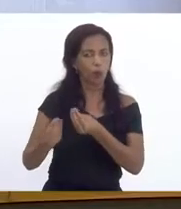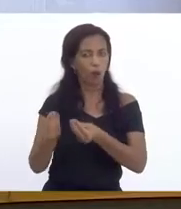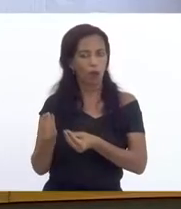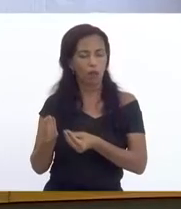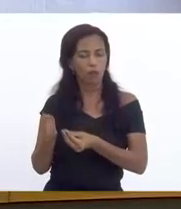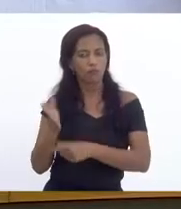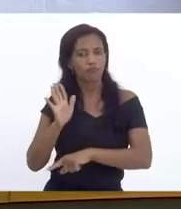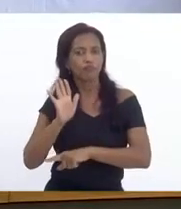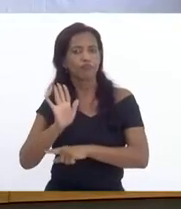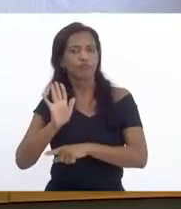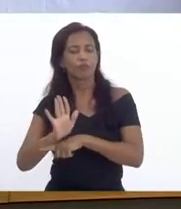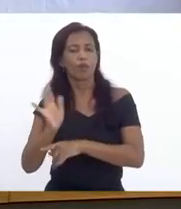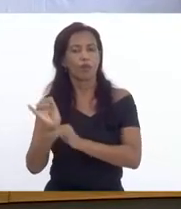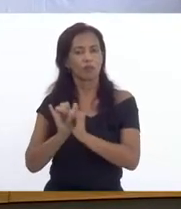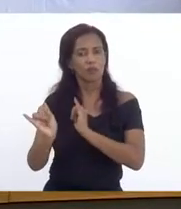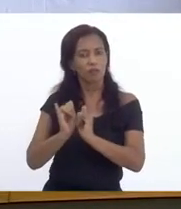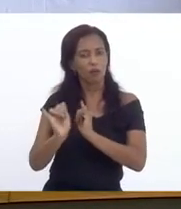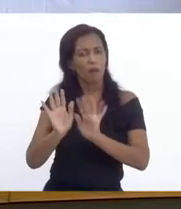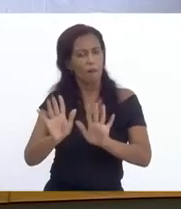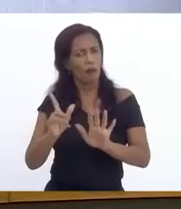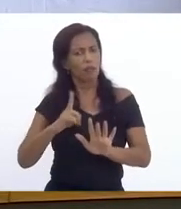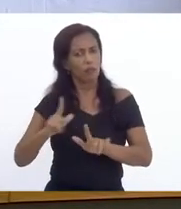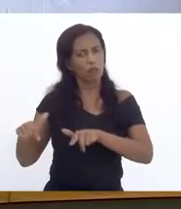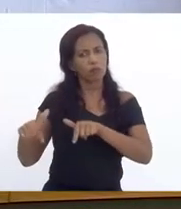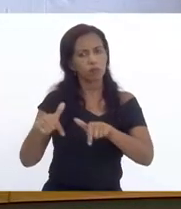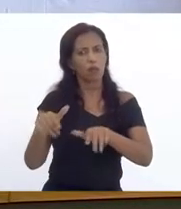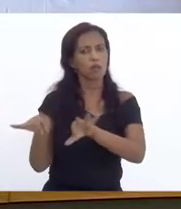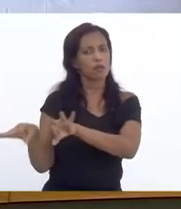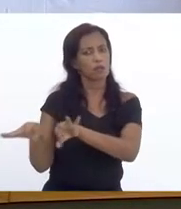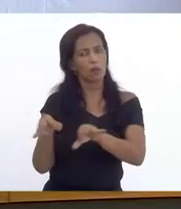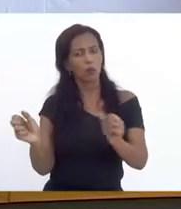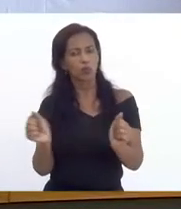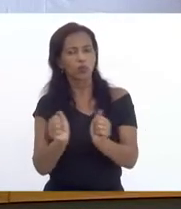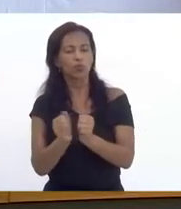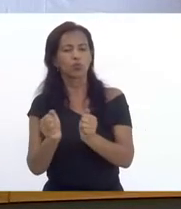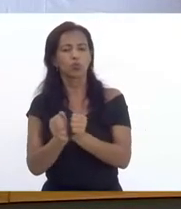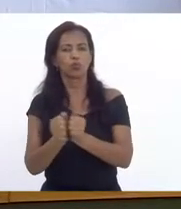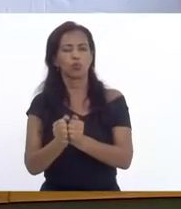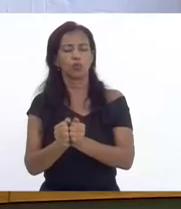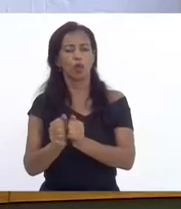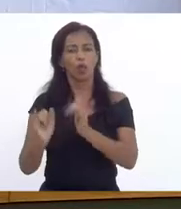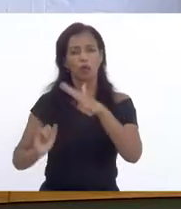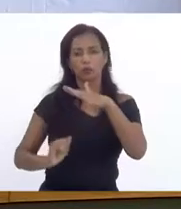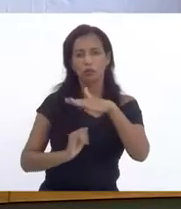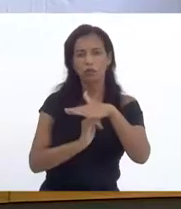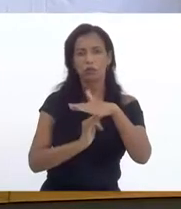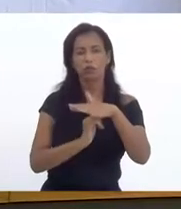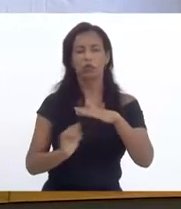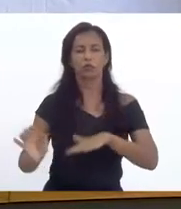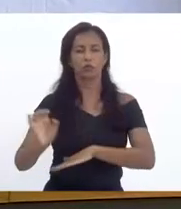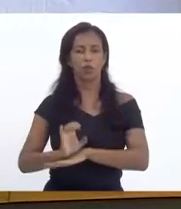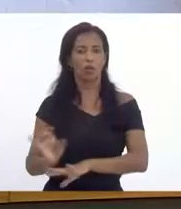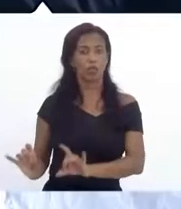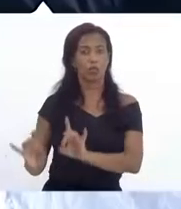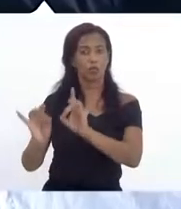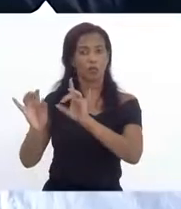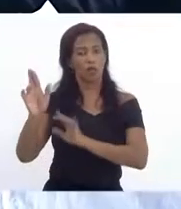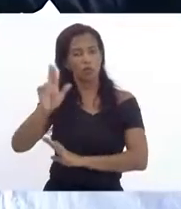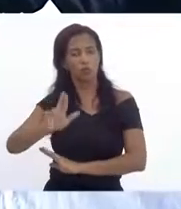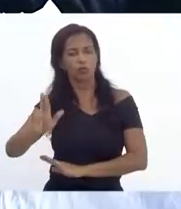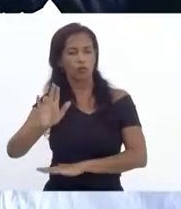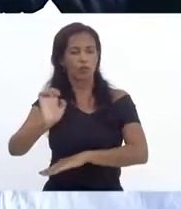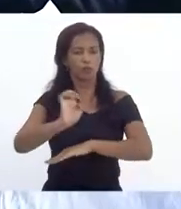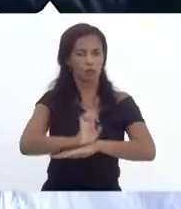de prestar as informações. Mas a gente tem feito esse trabalho juntamente com as instituições do Estado, em especial as universidades estaduais,